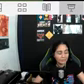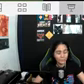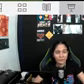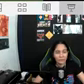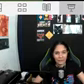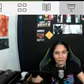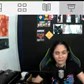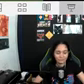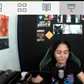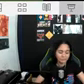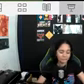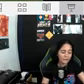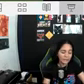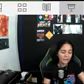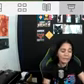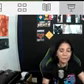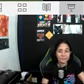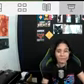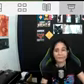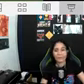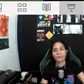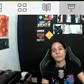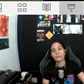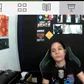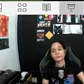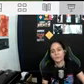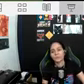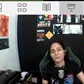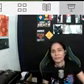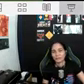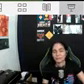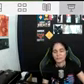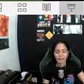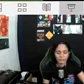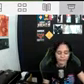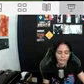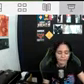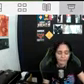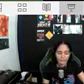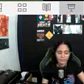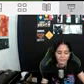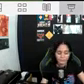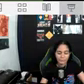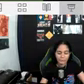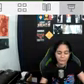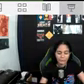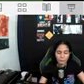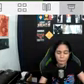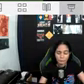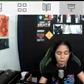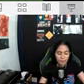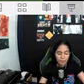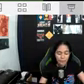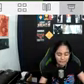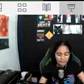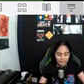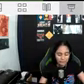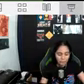bom deixar isso bem claro. Mas aí isso é uma outra coisa que é necessário na interpretação durante o